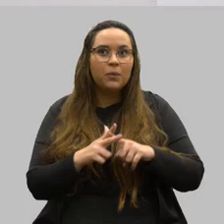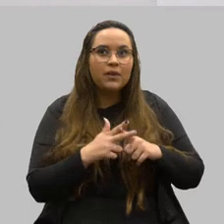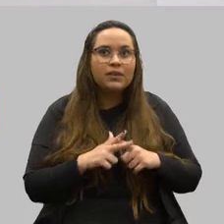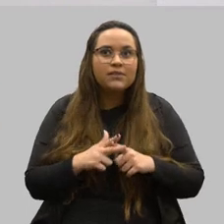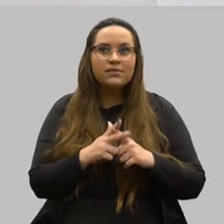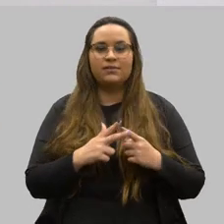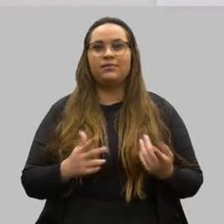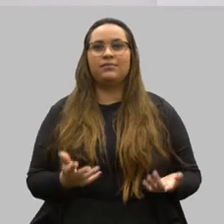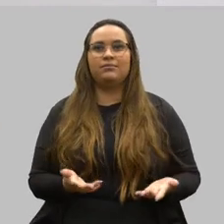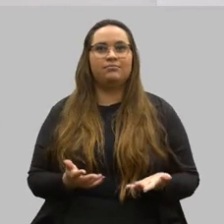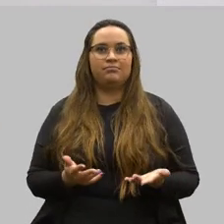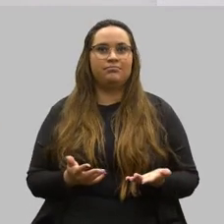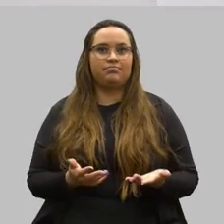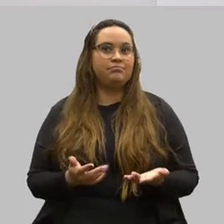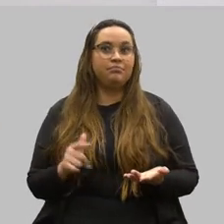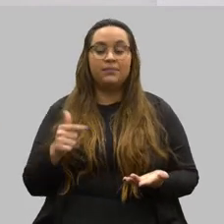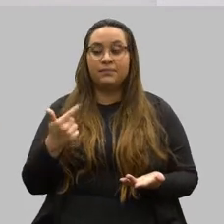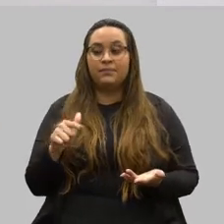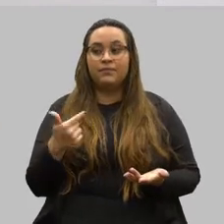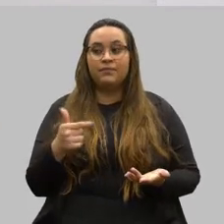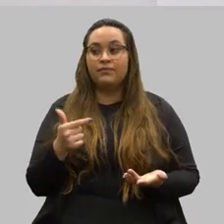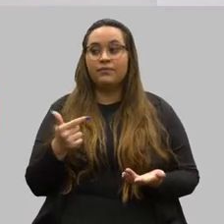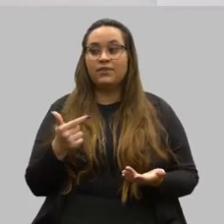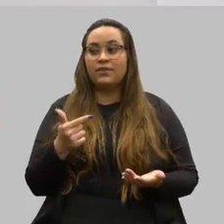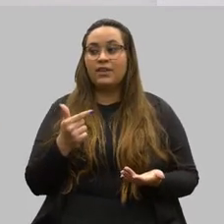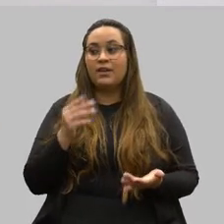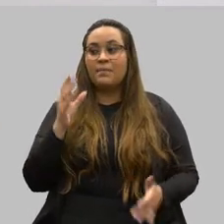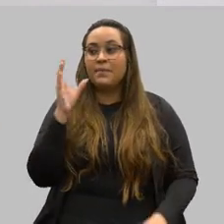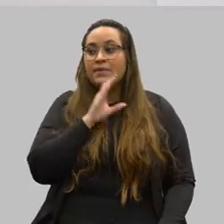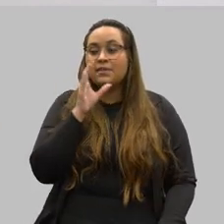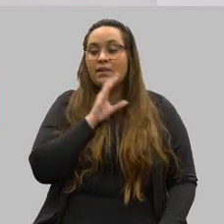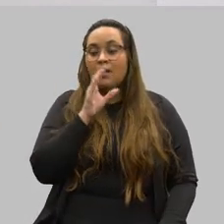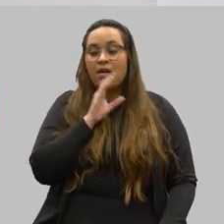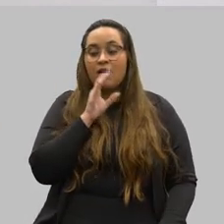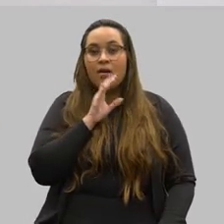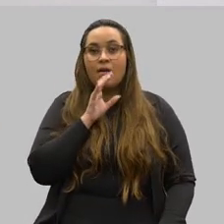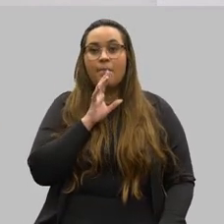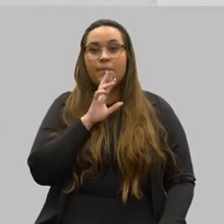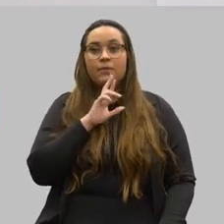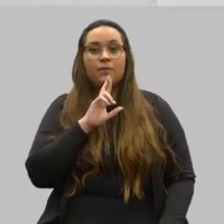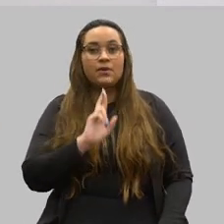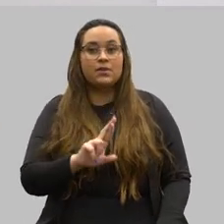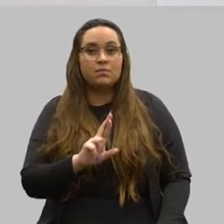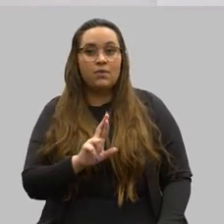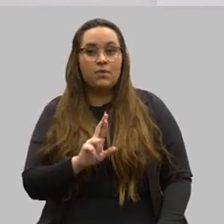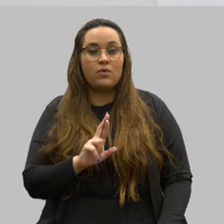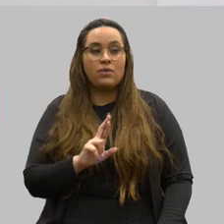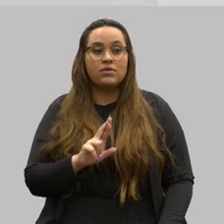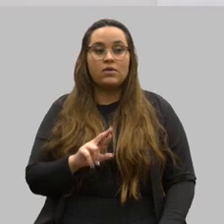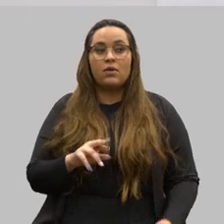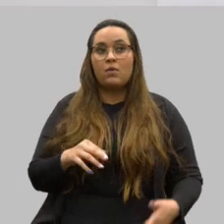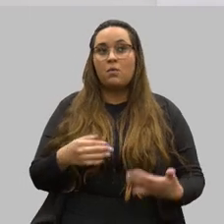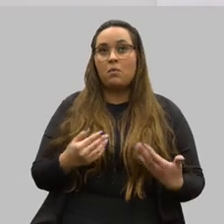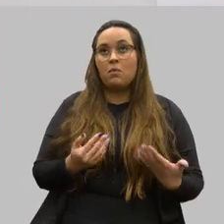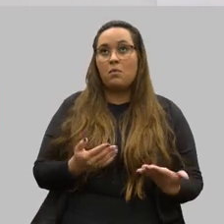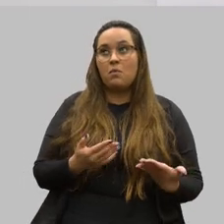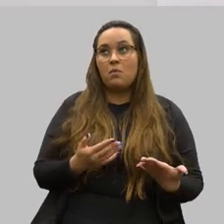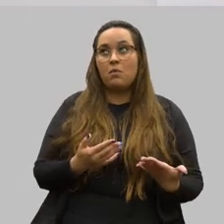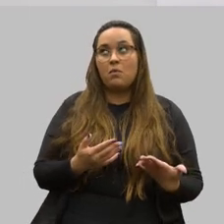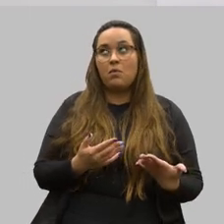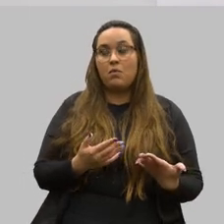eh não ter tido uma agilidade eh em respostas quando das primeiras das das